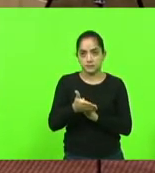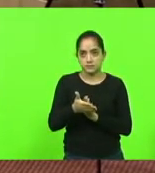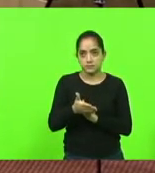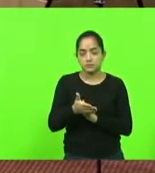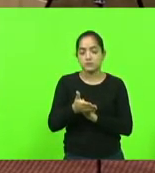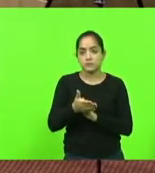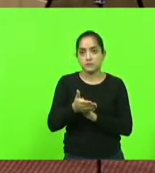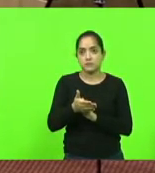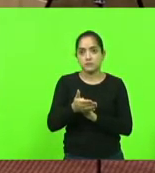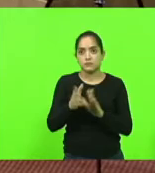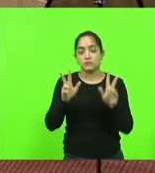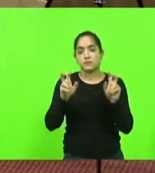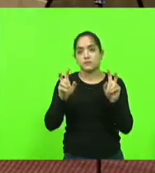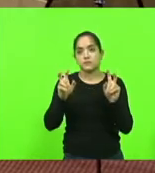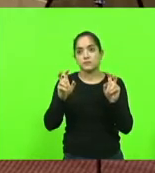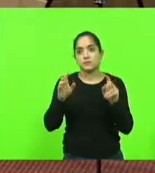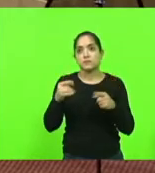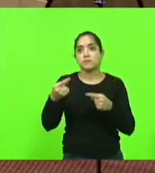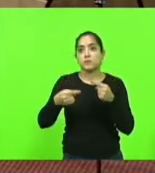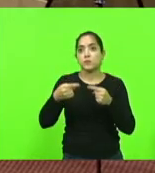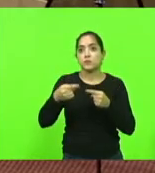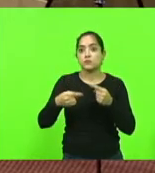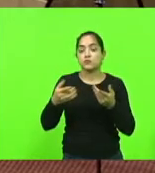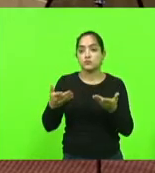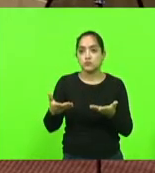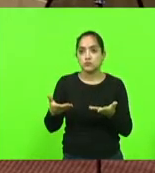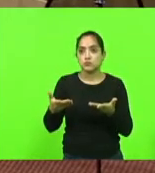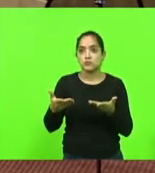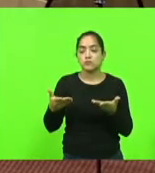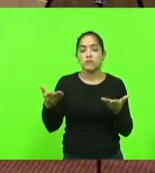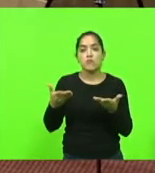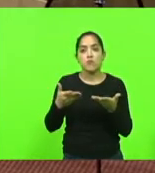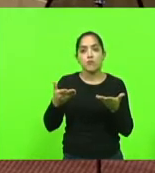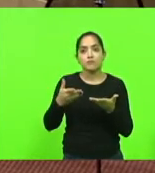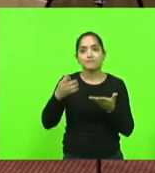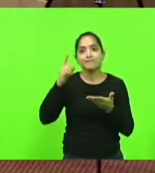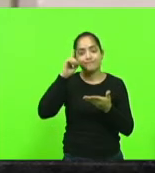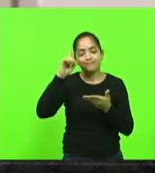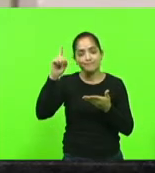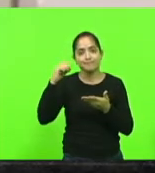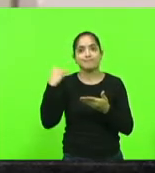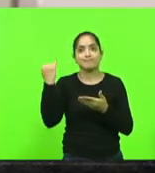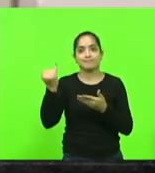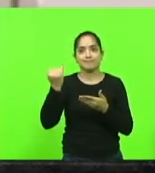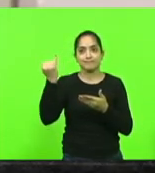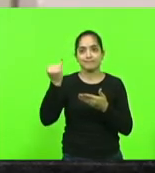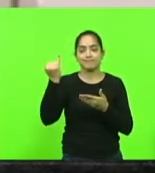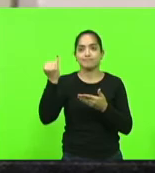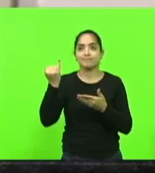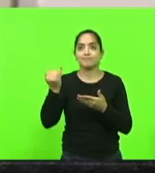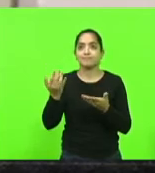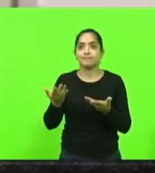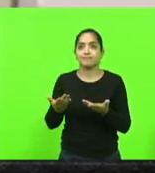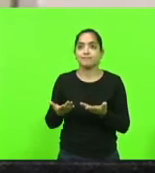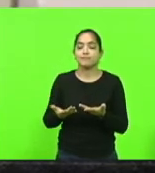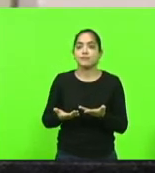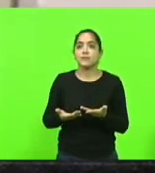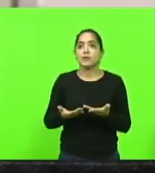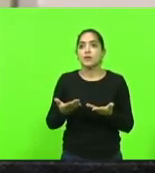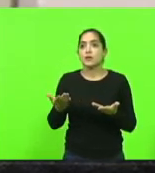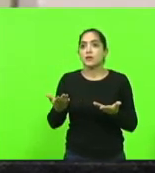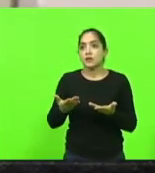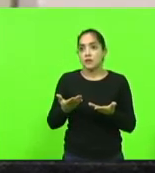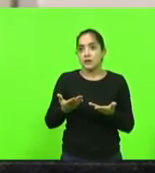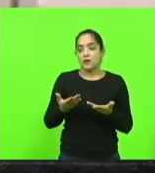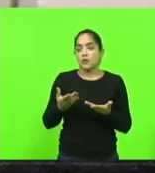levantar este tema aqui no Parlamento. Hoje é um dia muito importante para Santa Catarina, o dia em que o